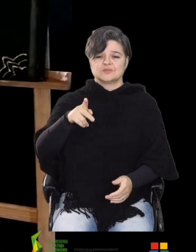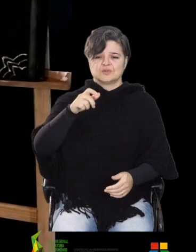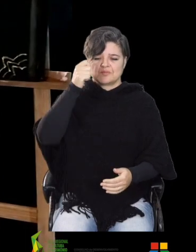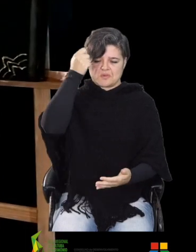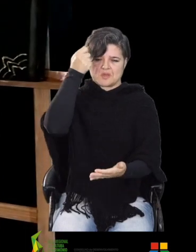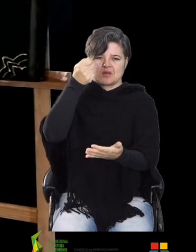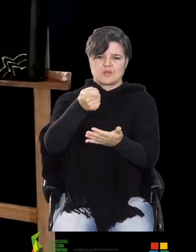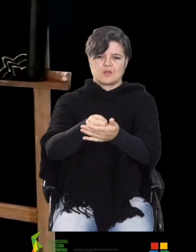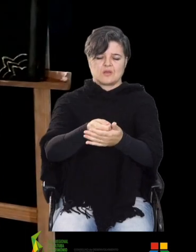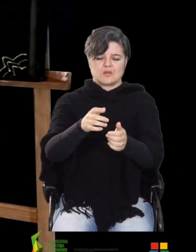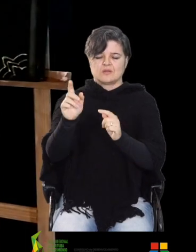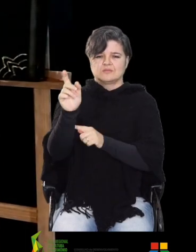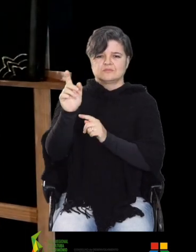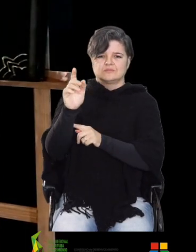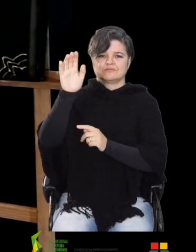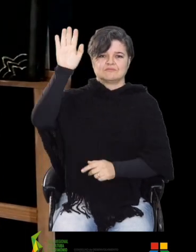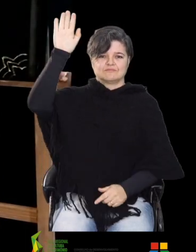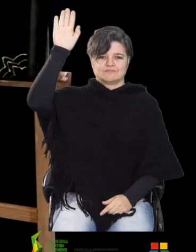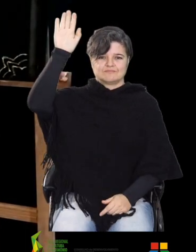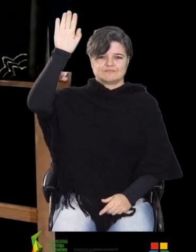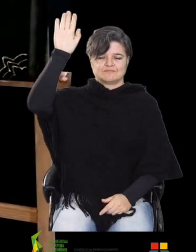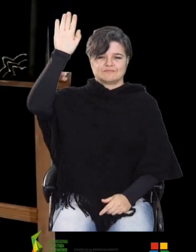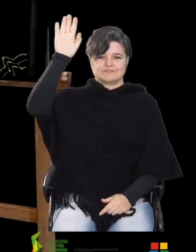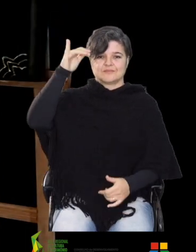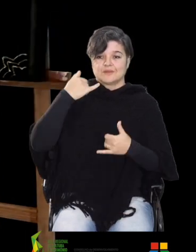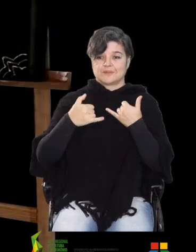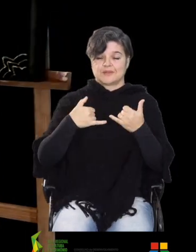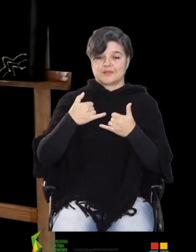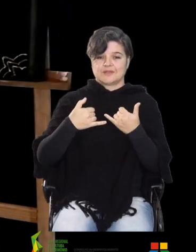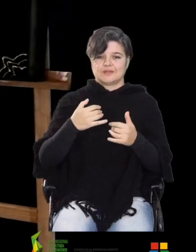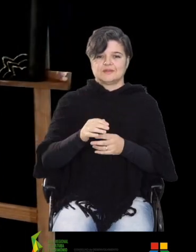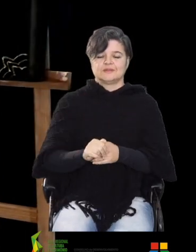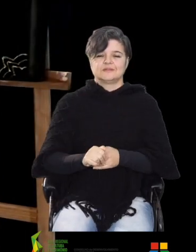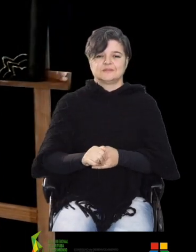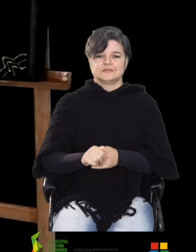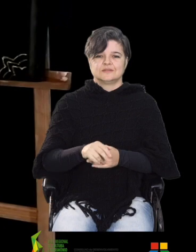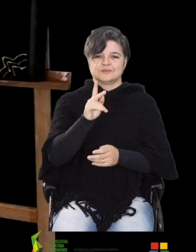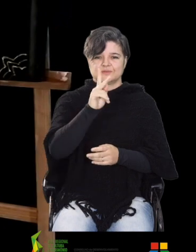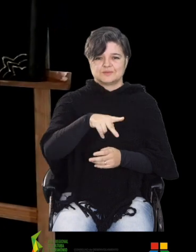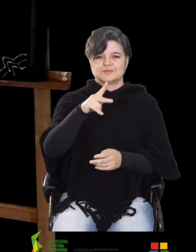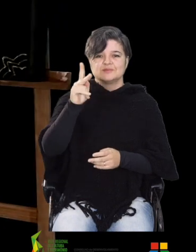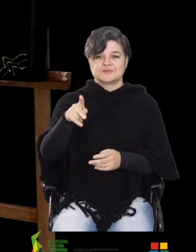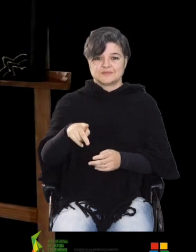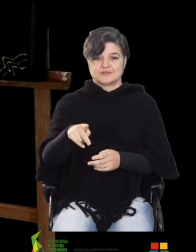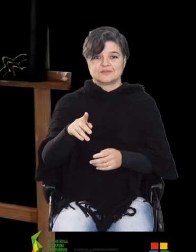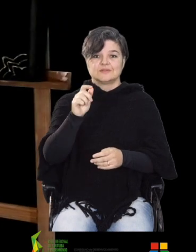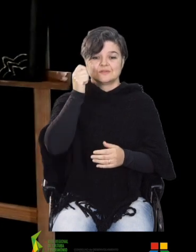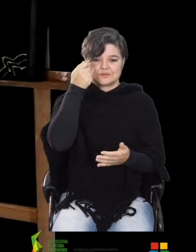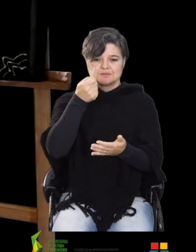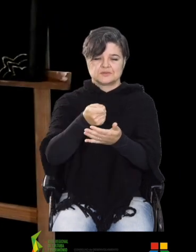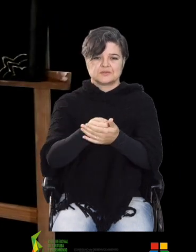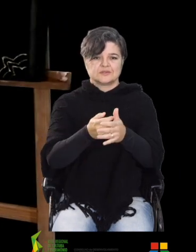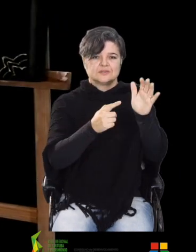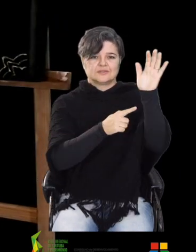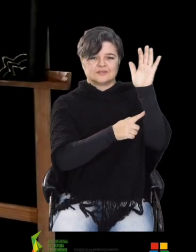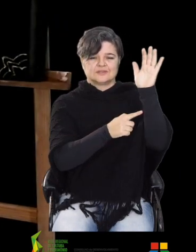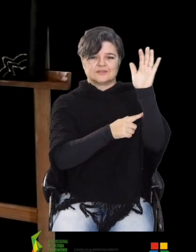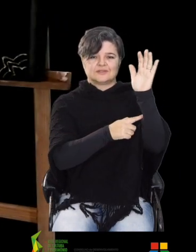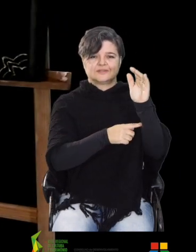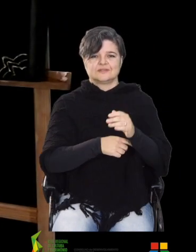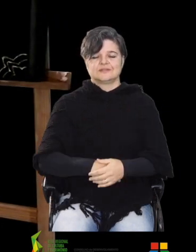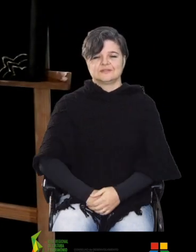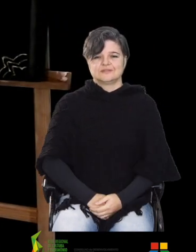direita o mestre mandou levantar a perna esquerda